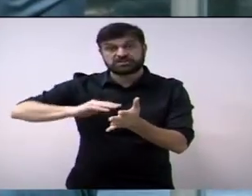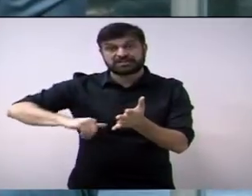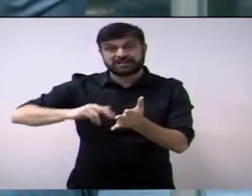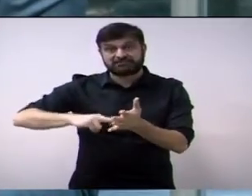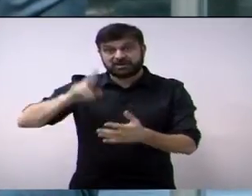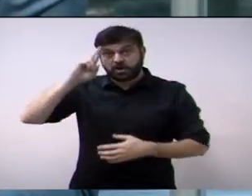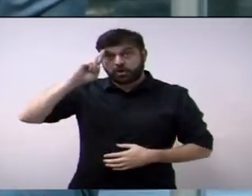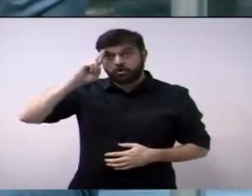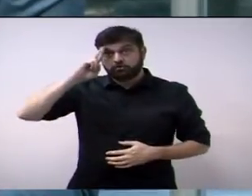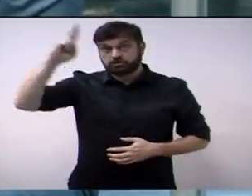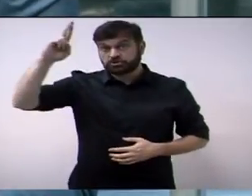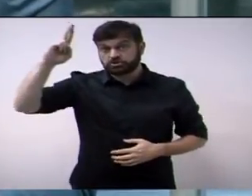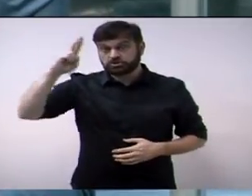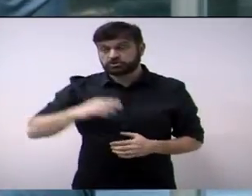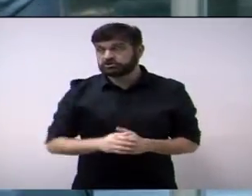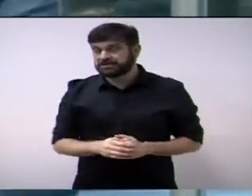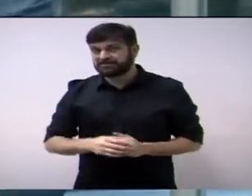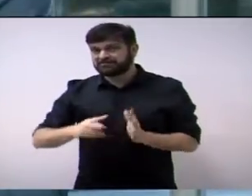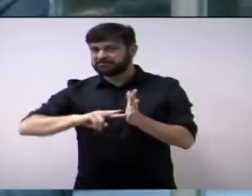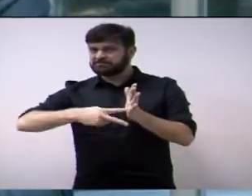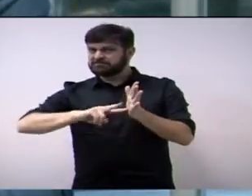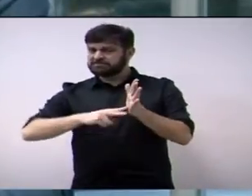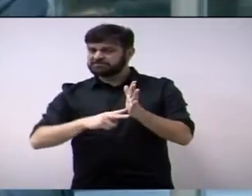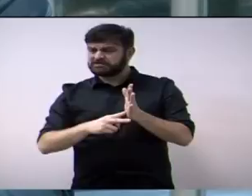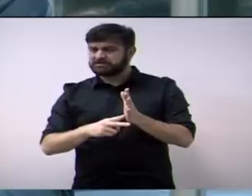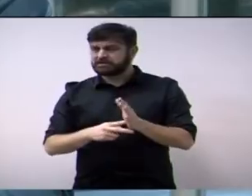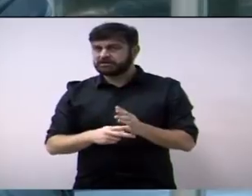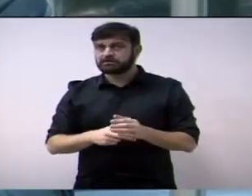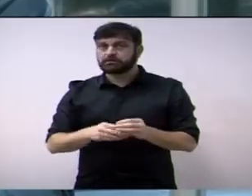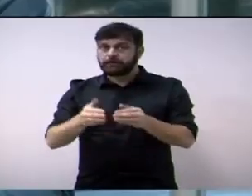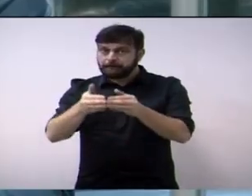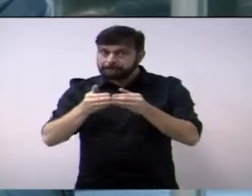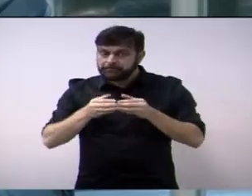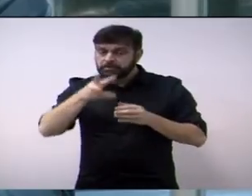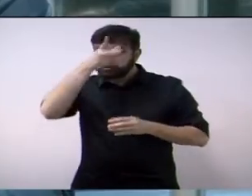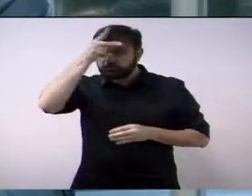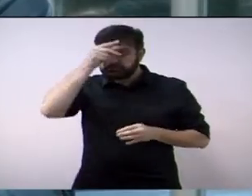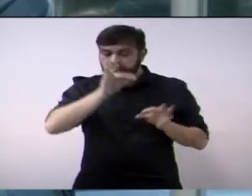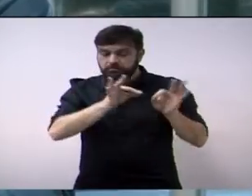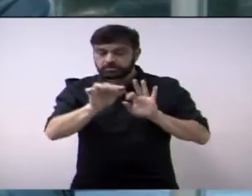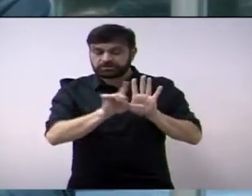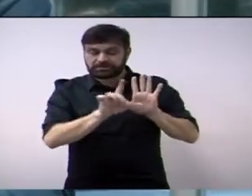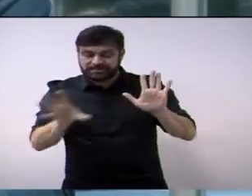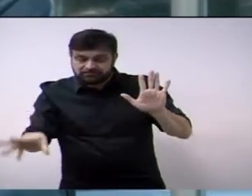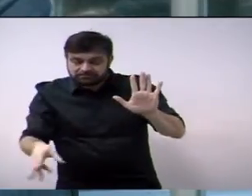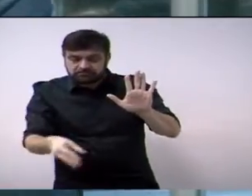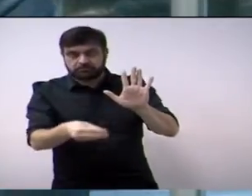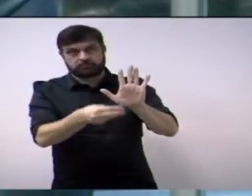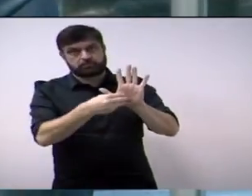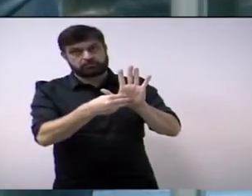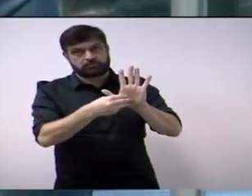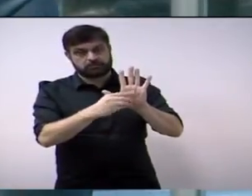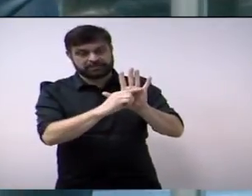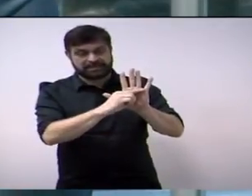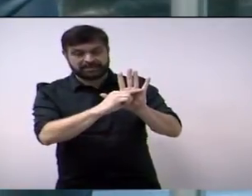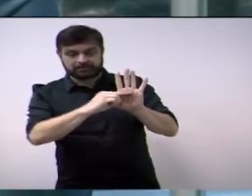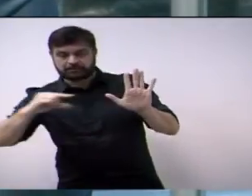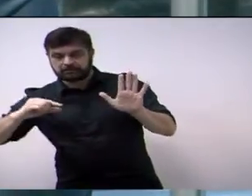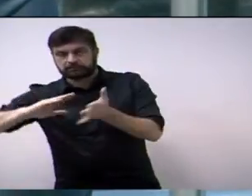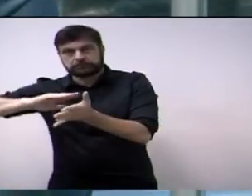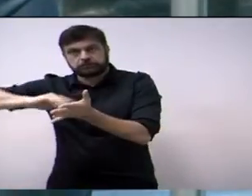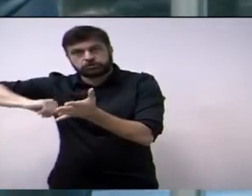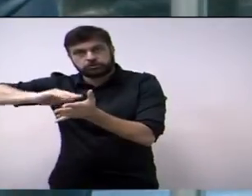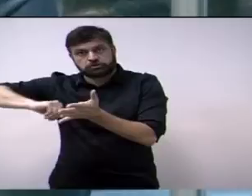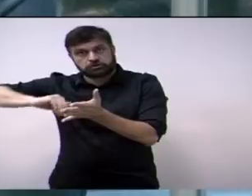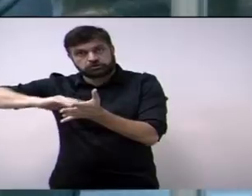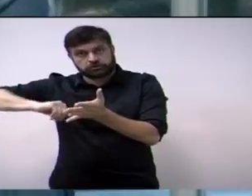carreira. O sindicato propôs uma emenda ao prefeito, emenda esta, uma emenda supressiva, que desse